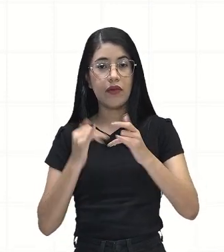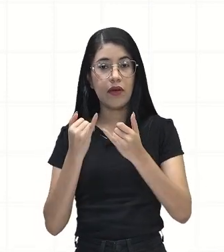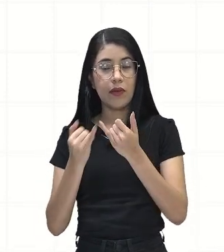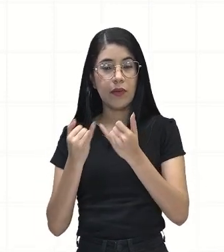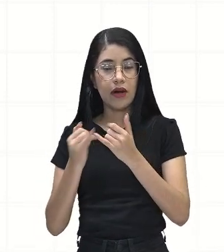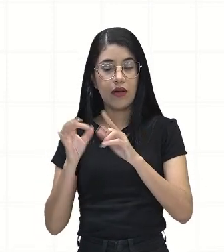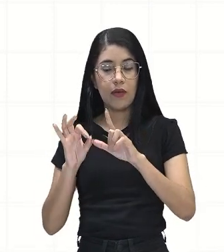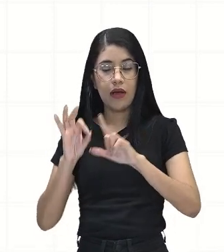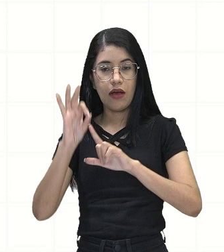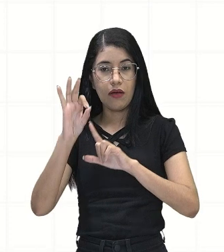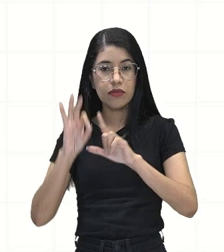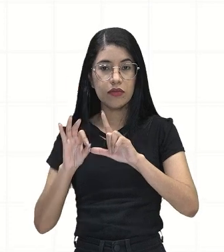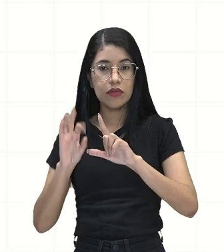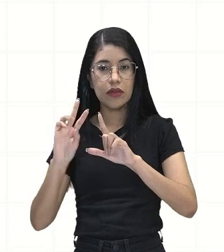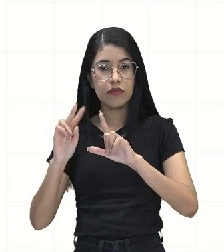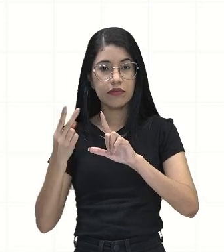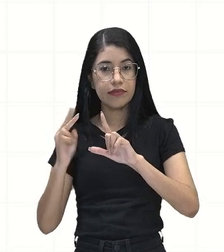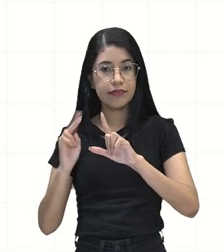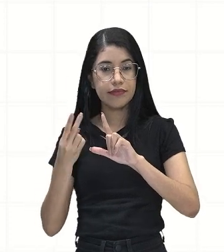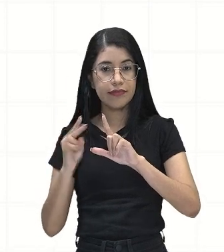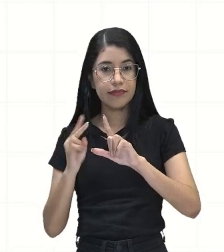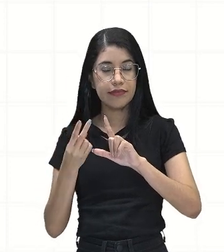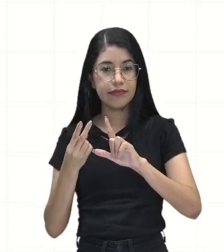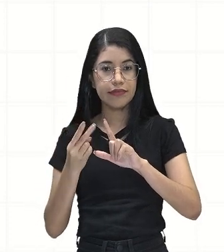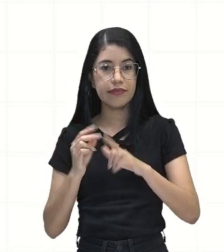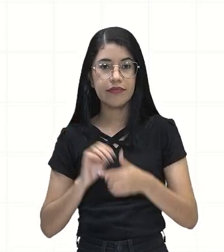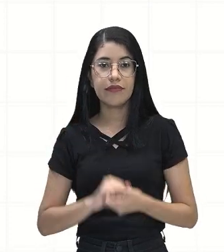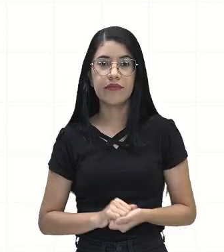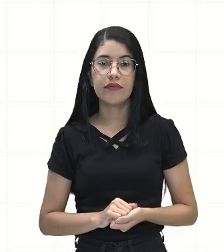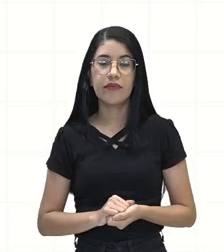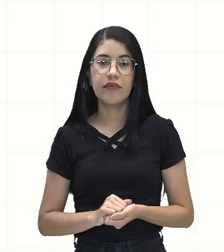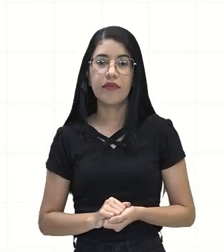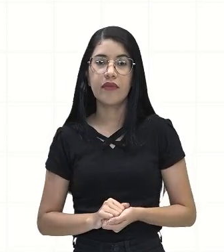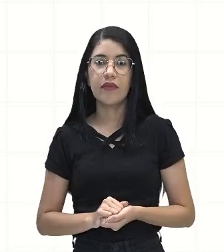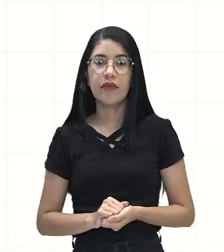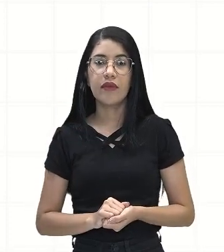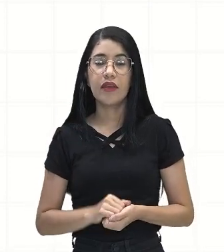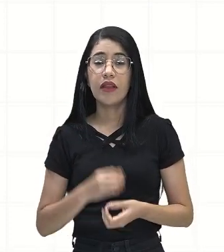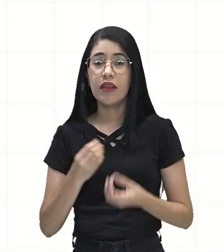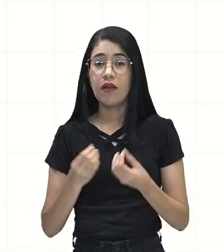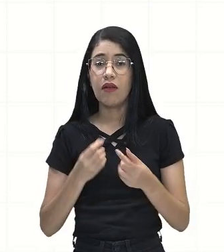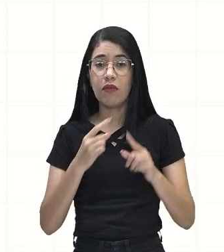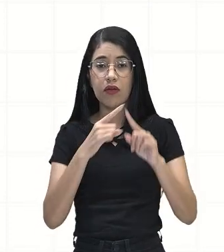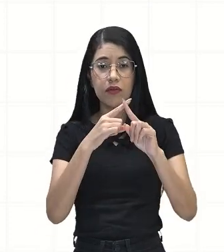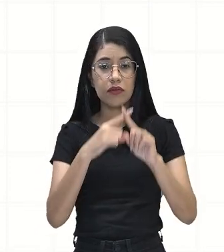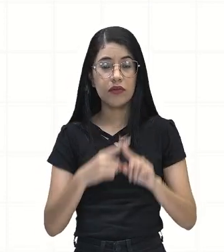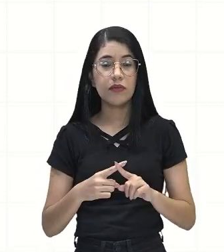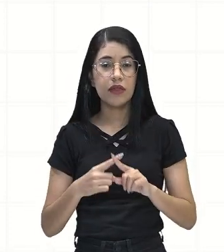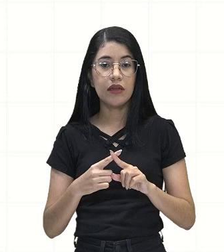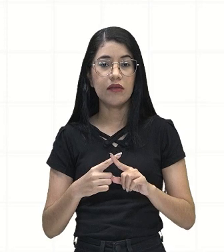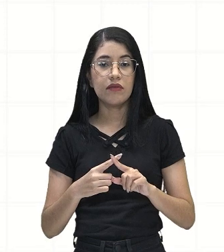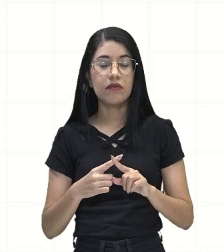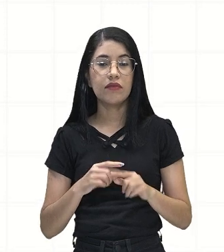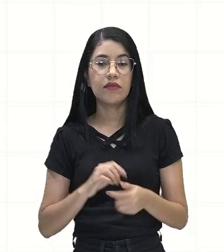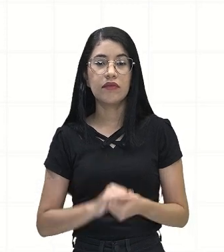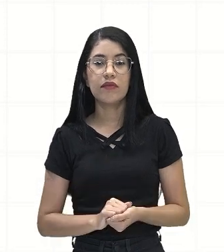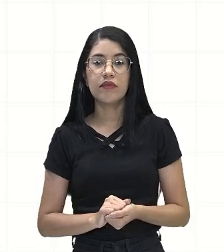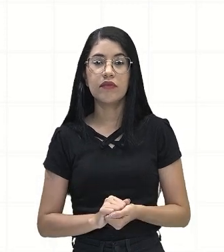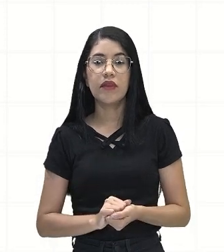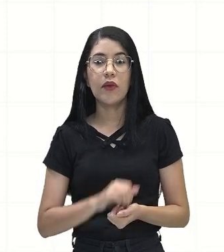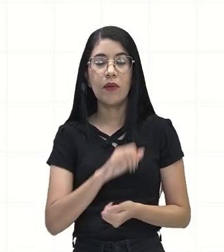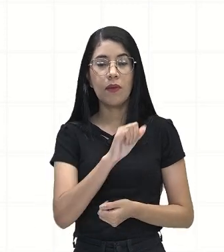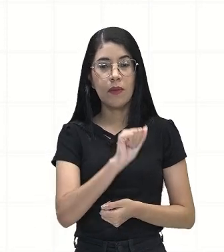altura. Beleza? Então, aqui eu posso fazer o produto dos meios pelos extremos. O que é que